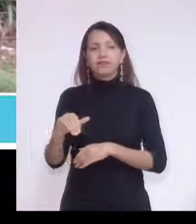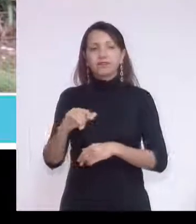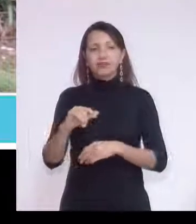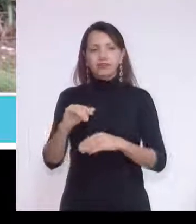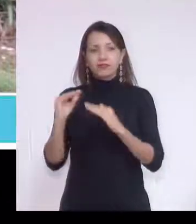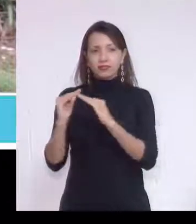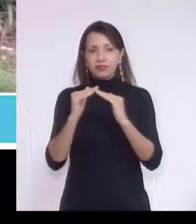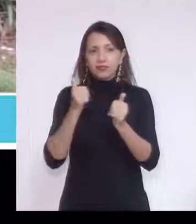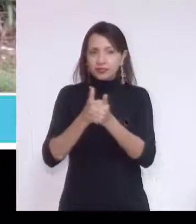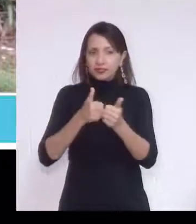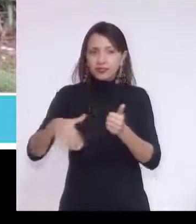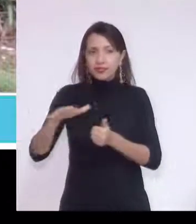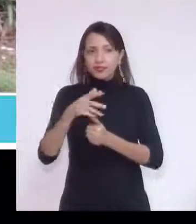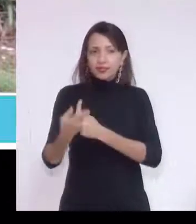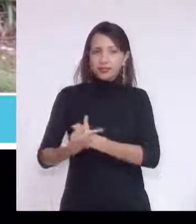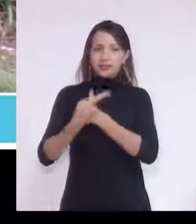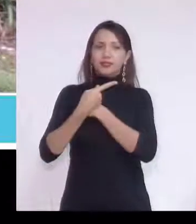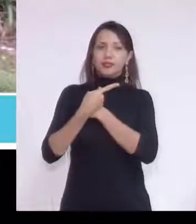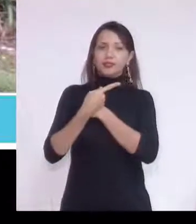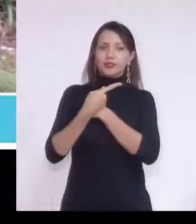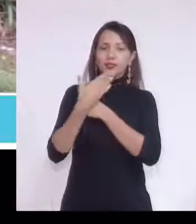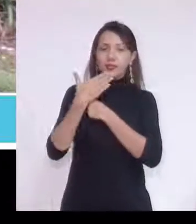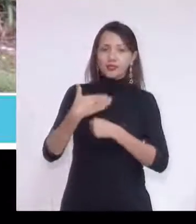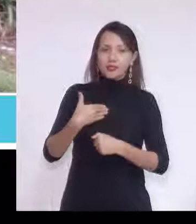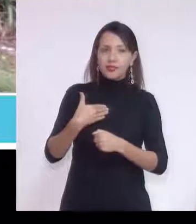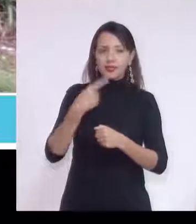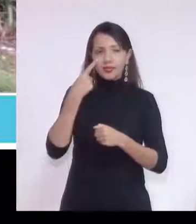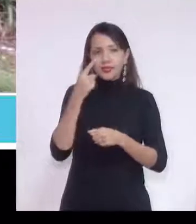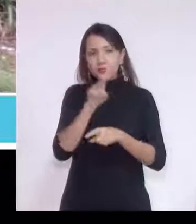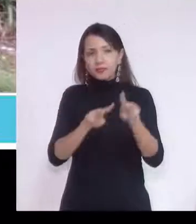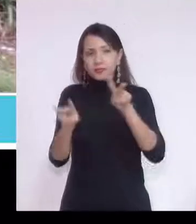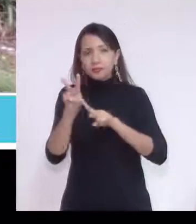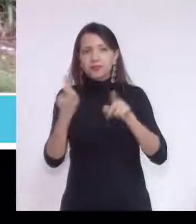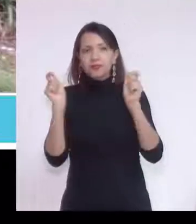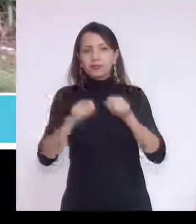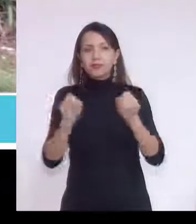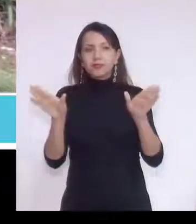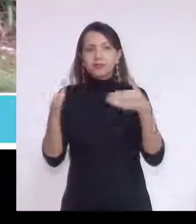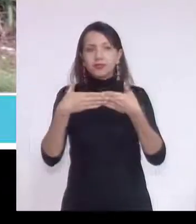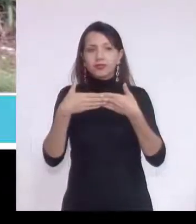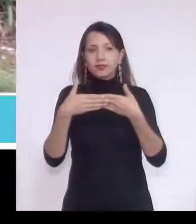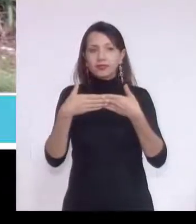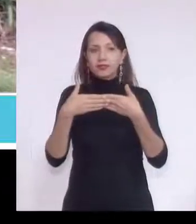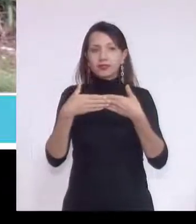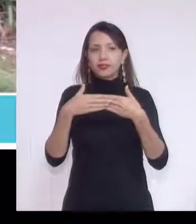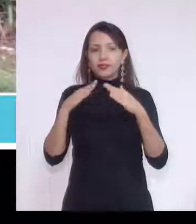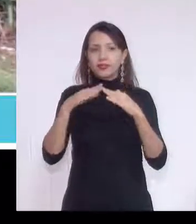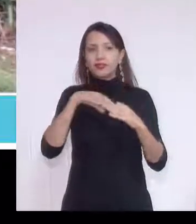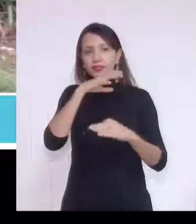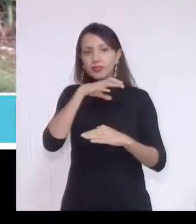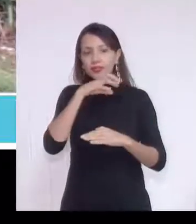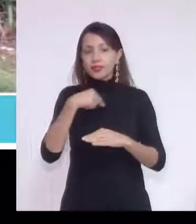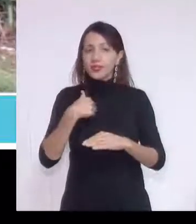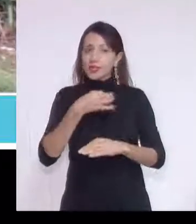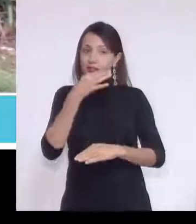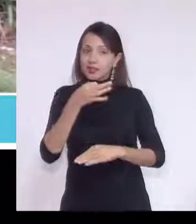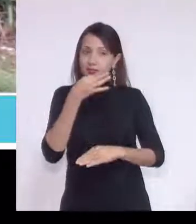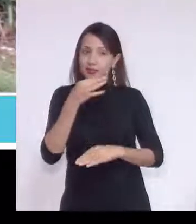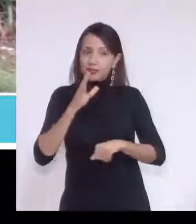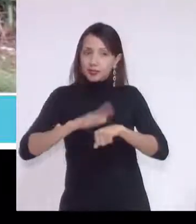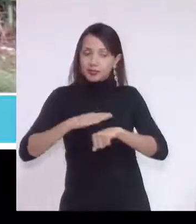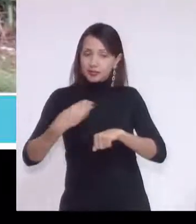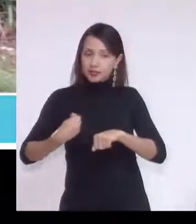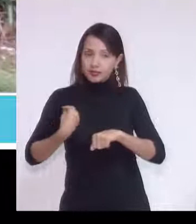procuraram e pediram para que a gente analisasse se é possível fechar o Bosque. Qual foi a minha sugestão? Que os